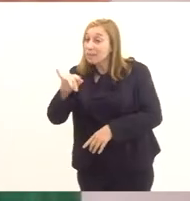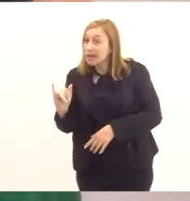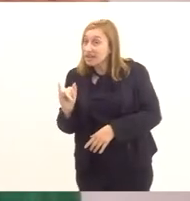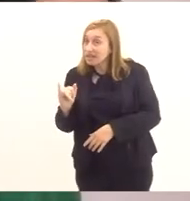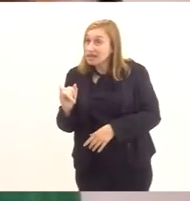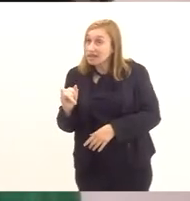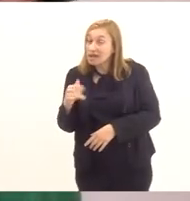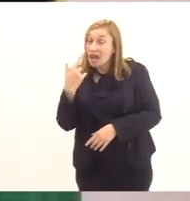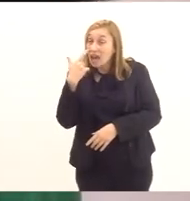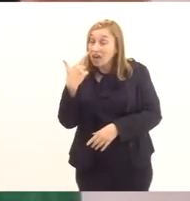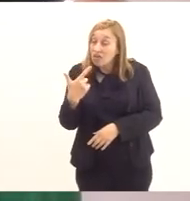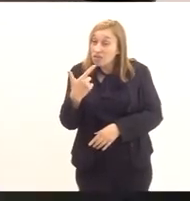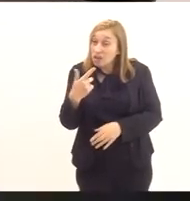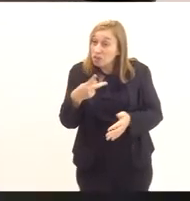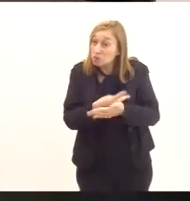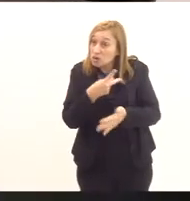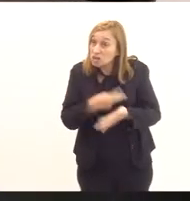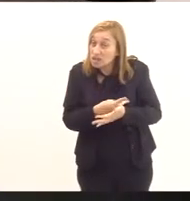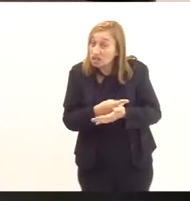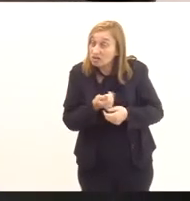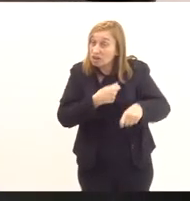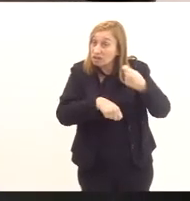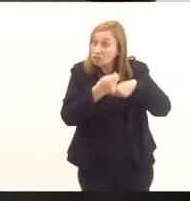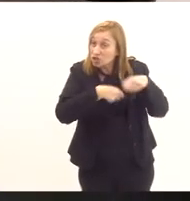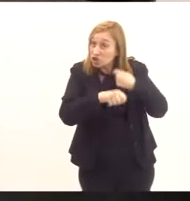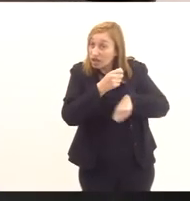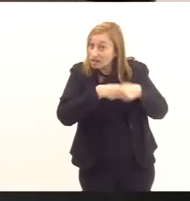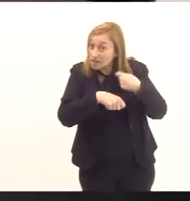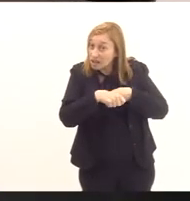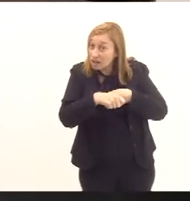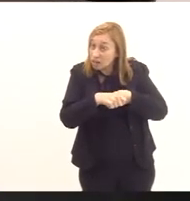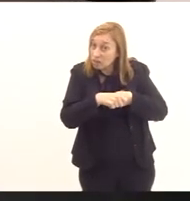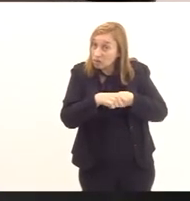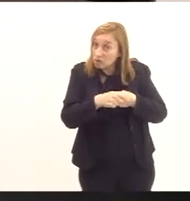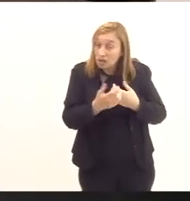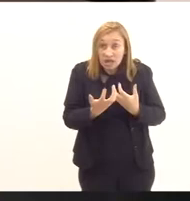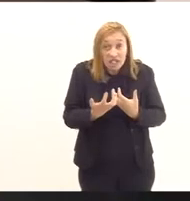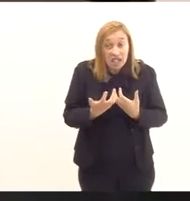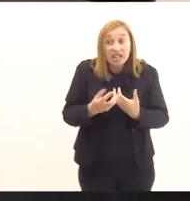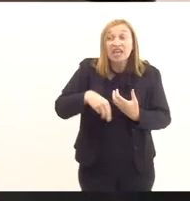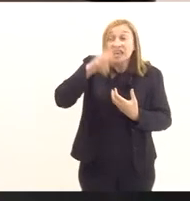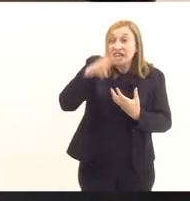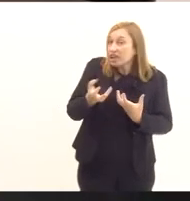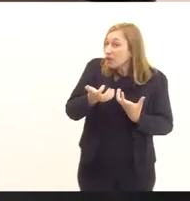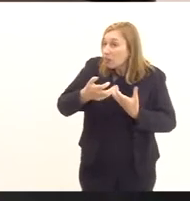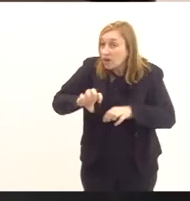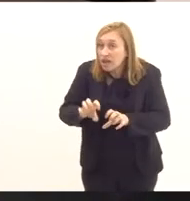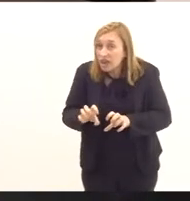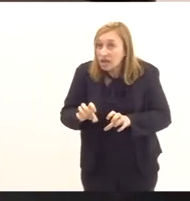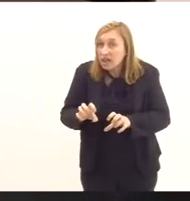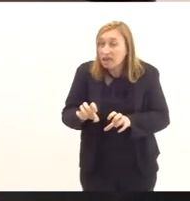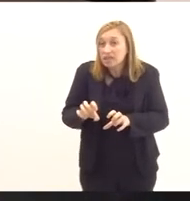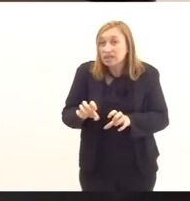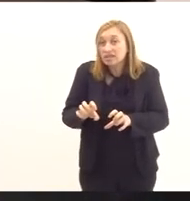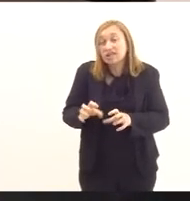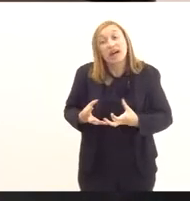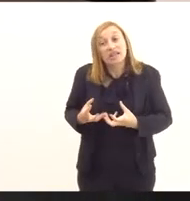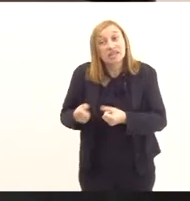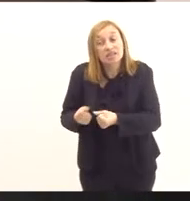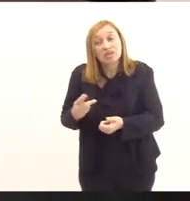apurar eventuais malfeitos aquele que não quer participar tá sendo conivente com eventuais desmandos